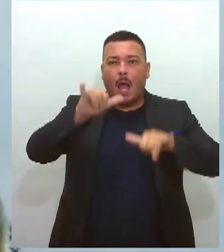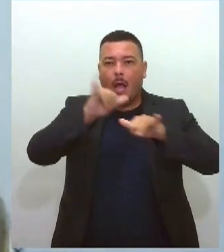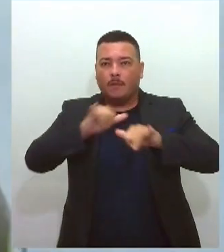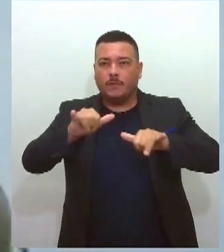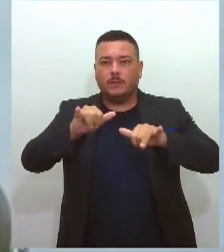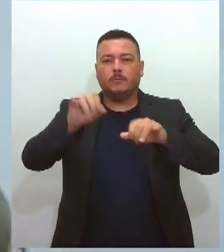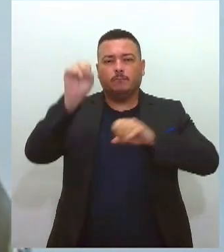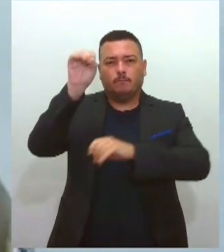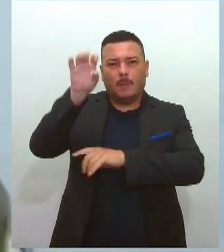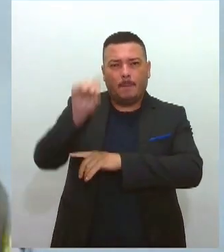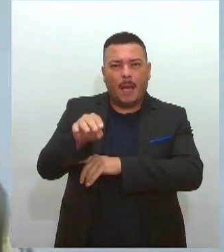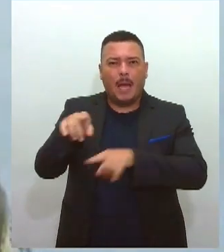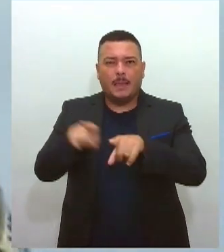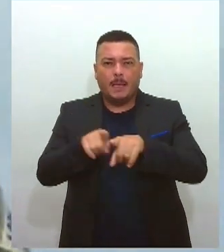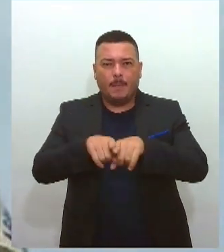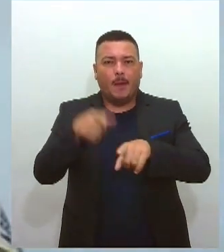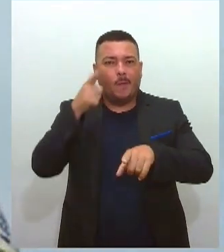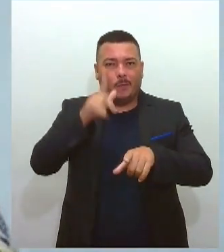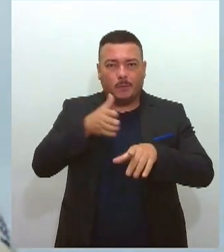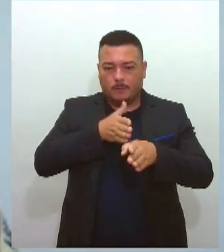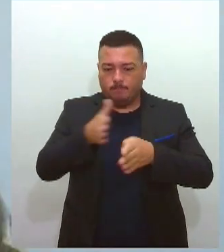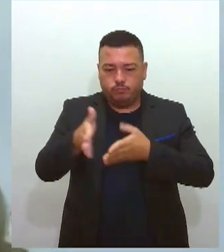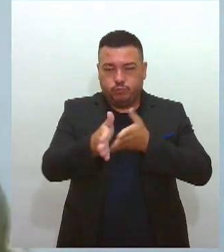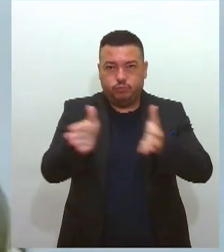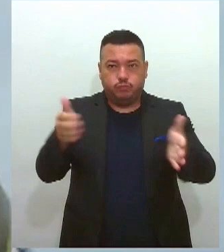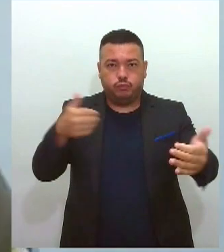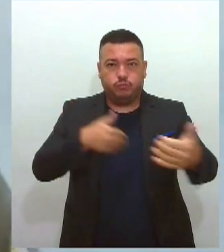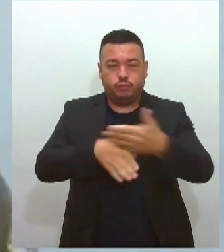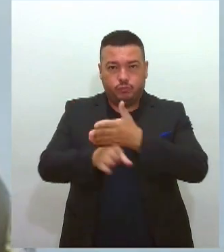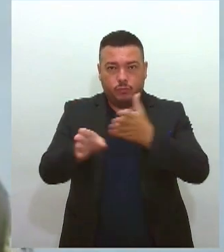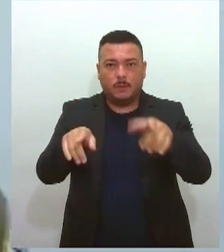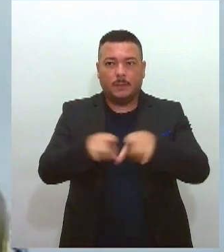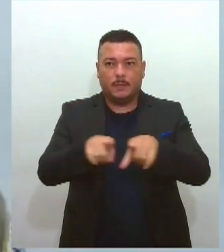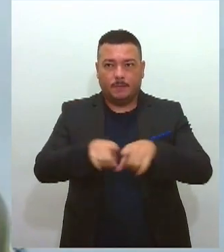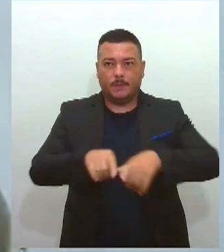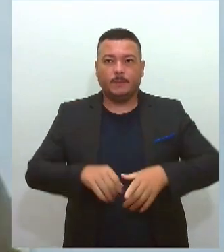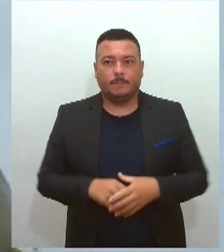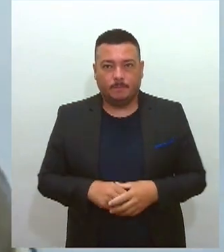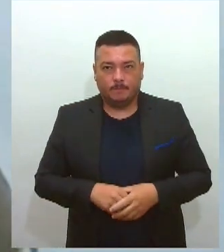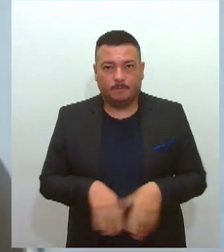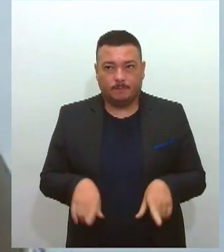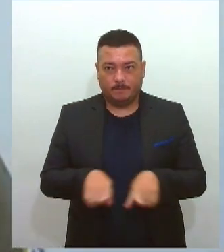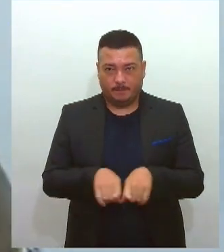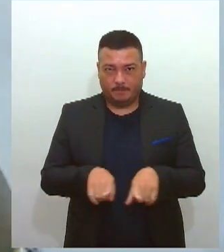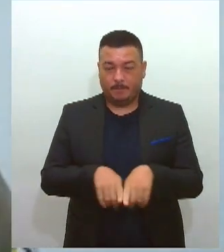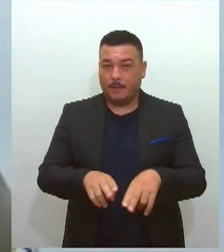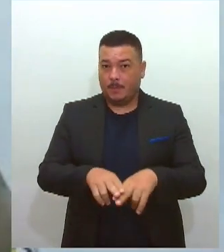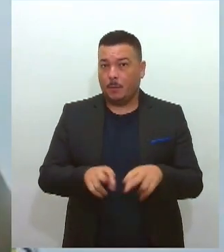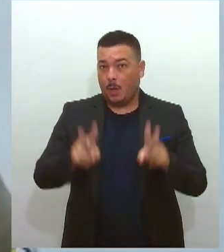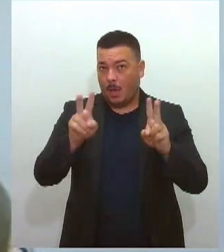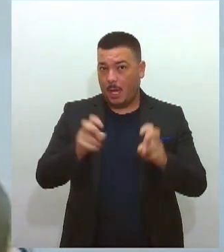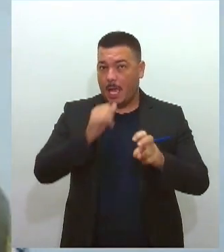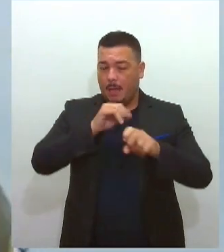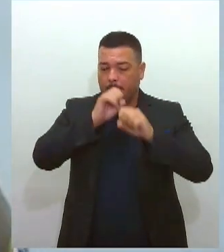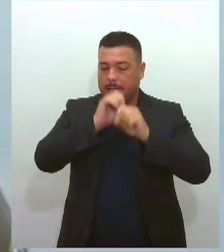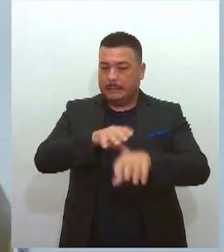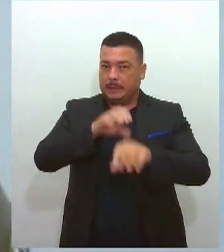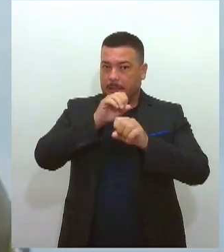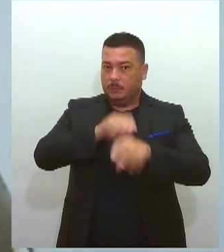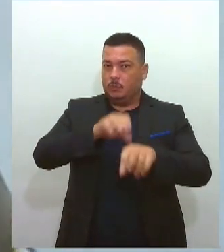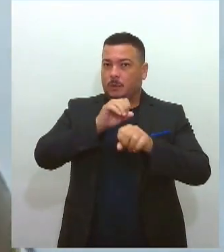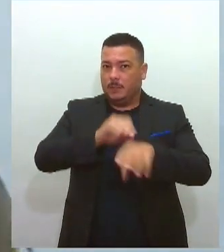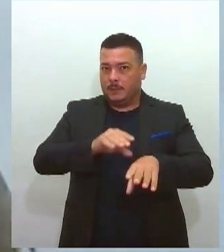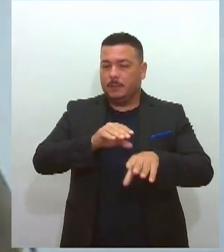na cidade, ainda mais uma cidade grande. A gente também fala sobre a parte de educação para o trânsito, que é uma